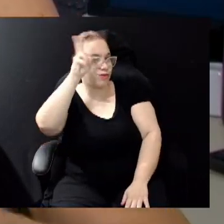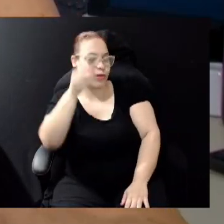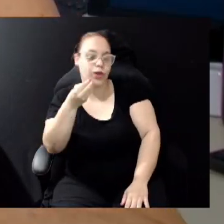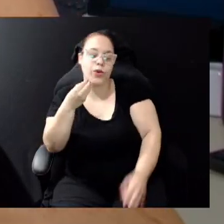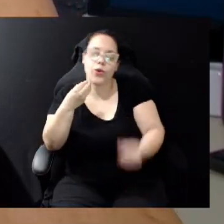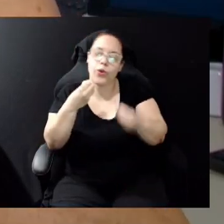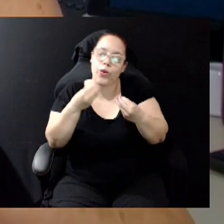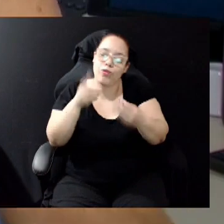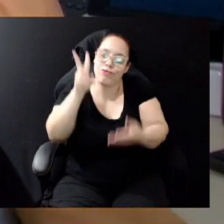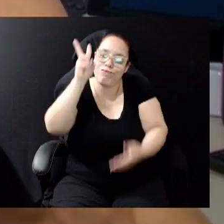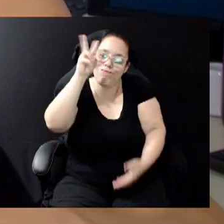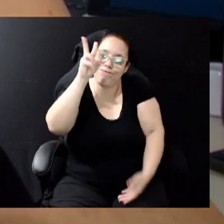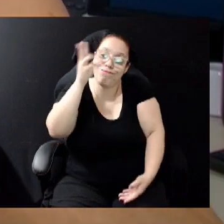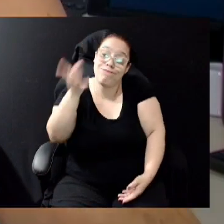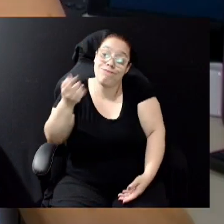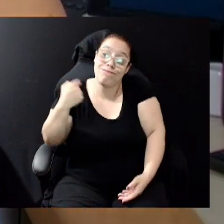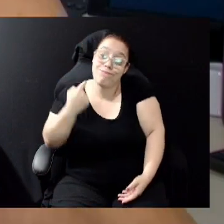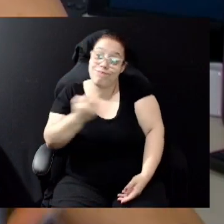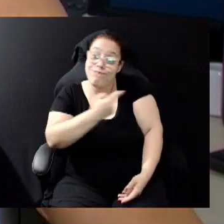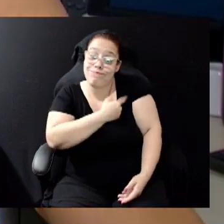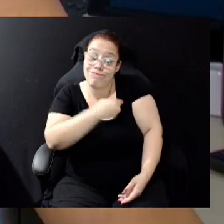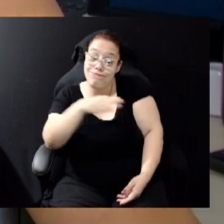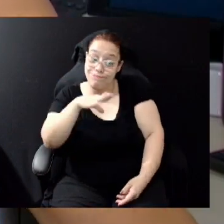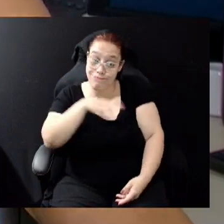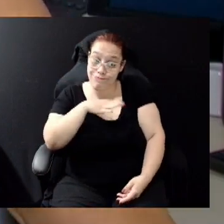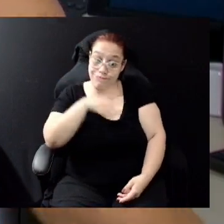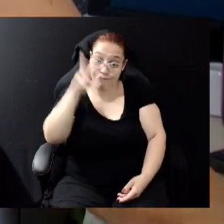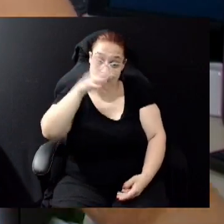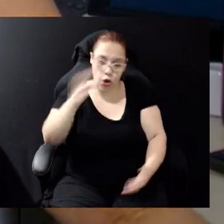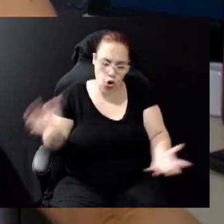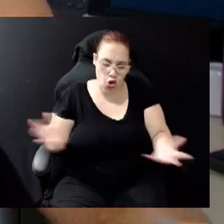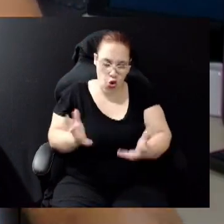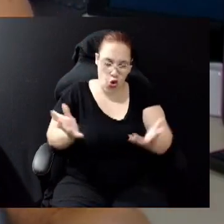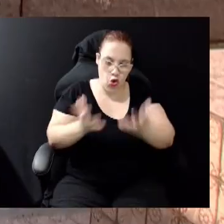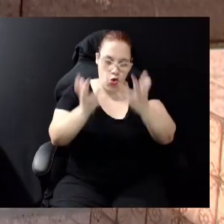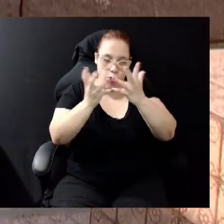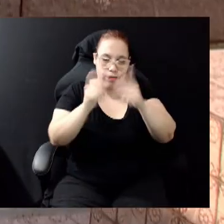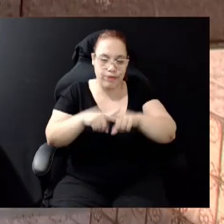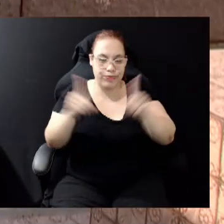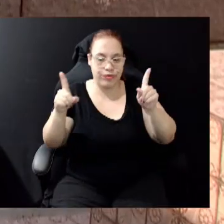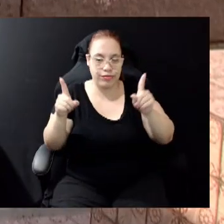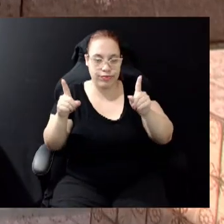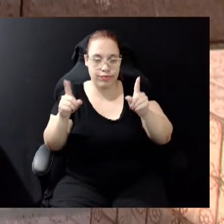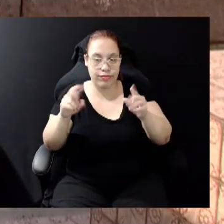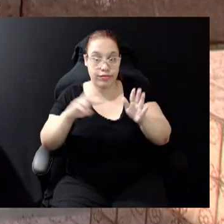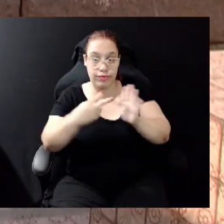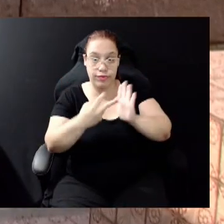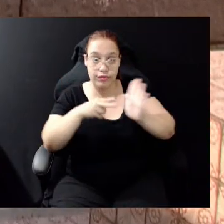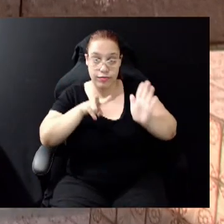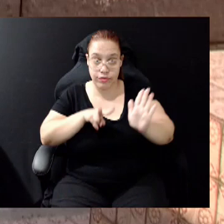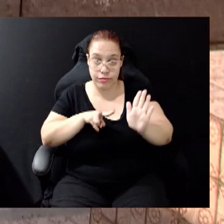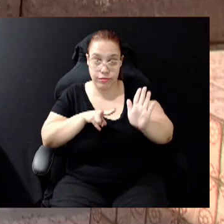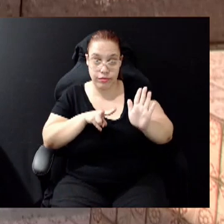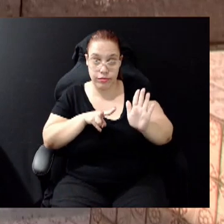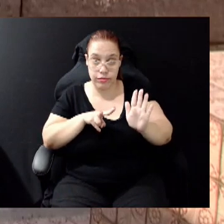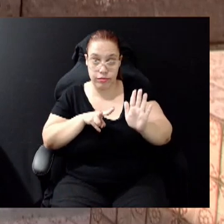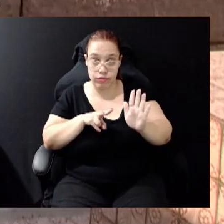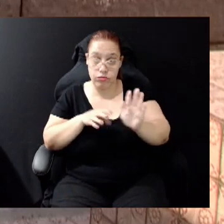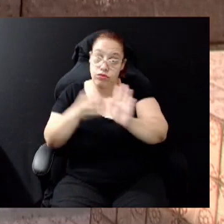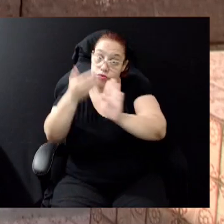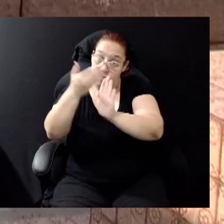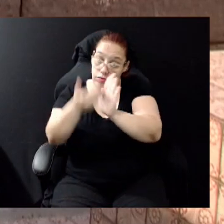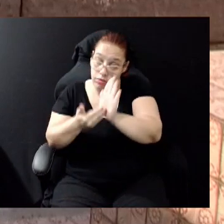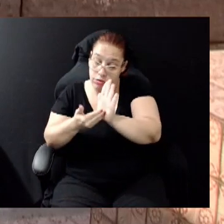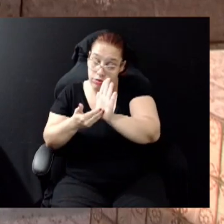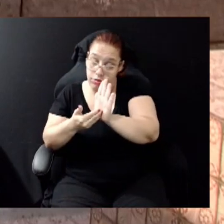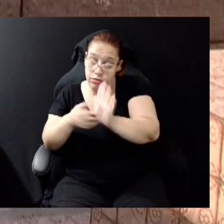história da nossa cidade, a história viva da cidade, mas que está refletida também, tanto nos monumentos quanto na história